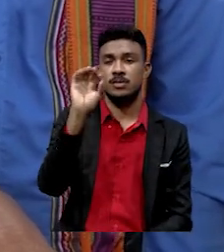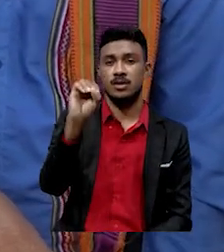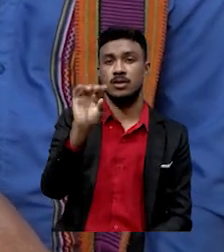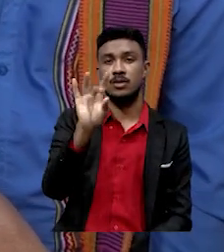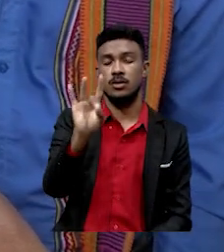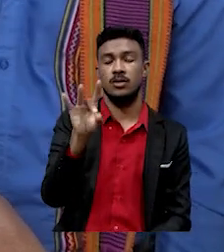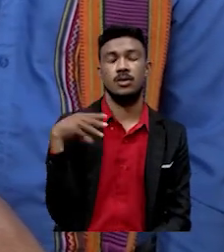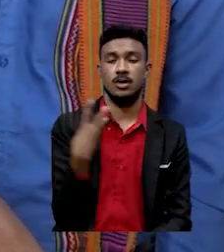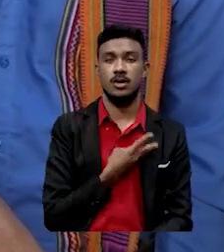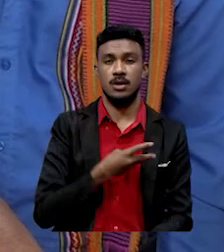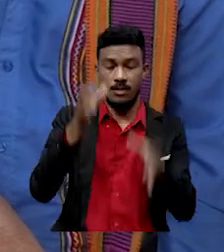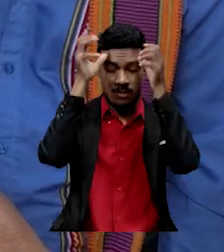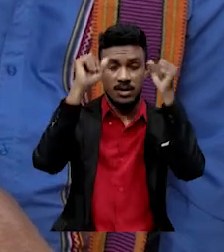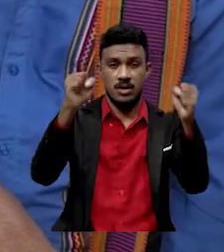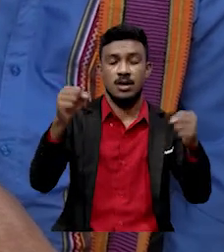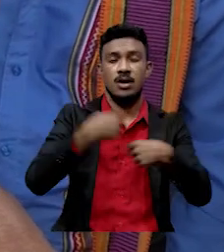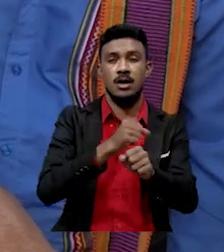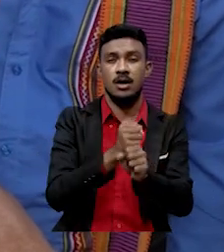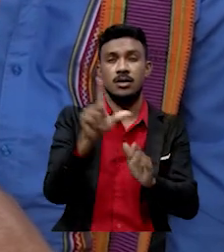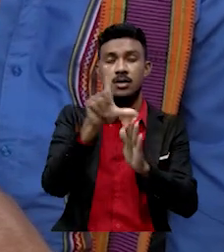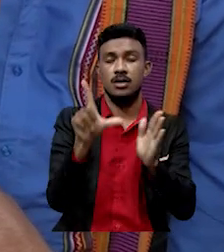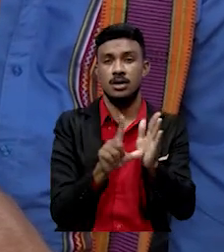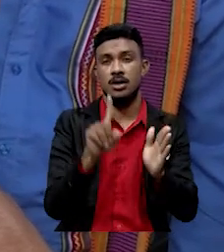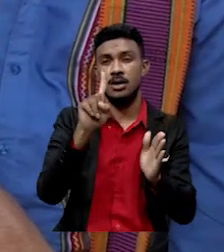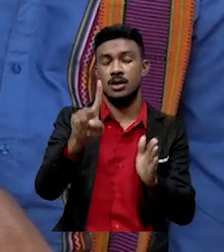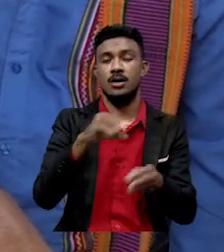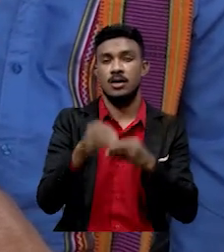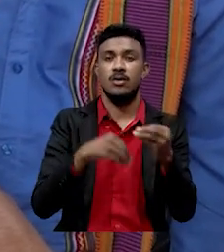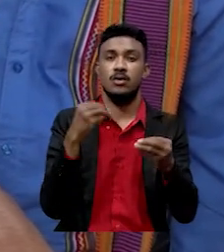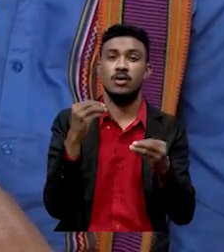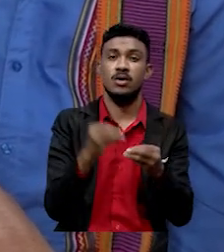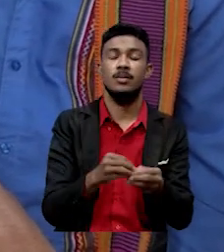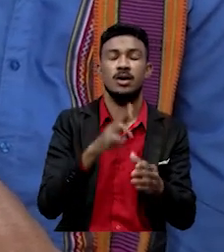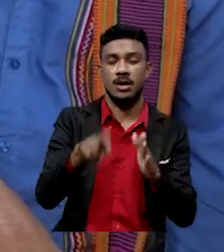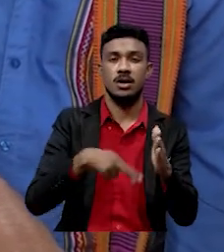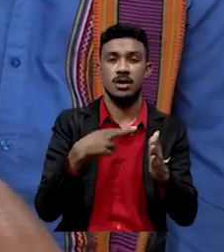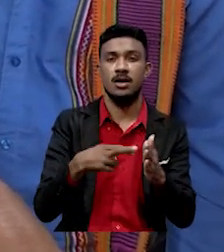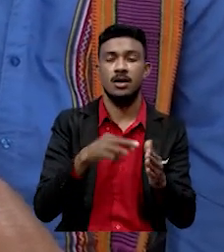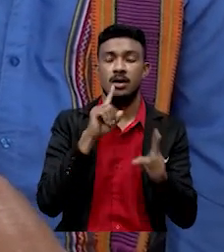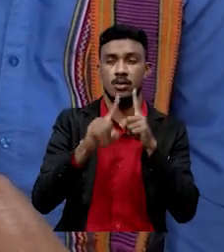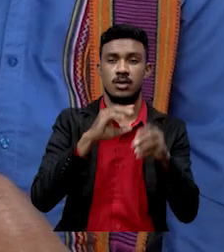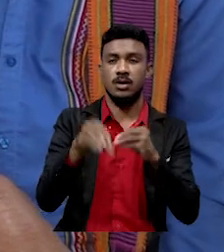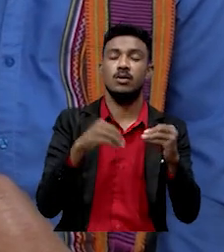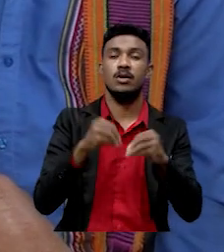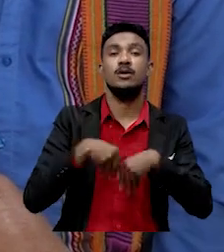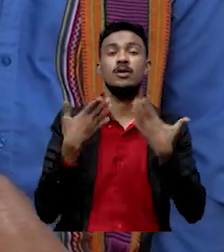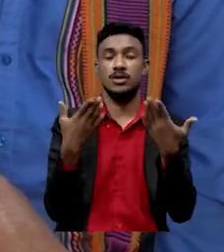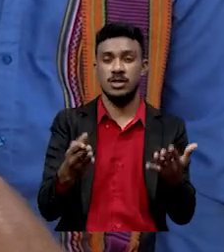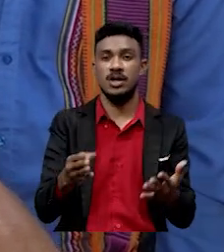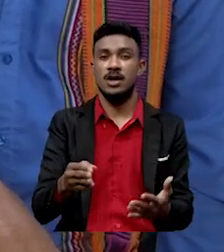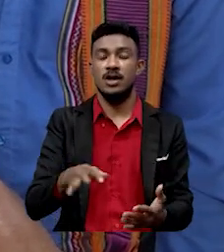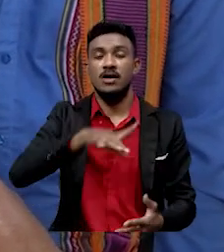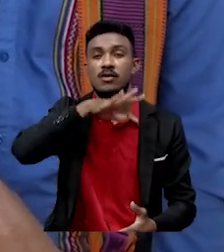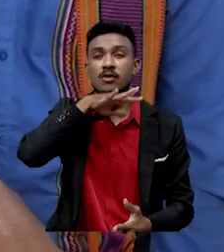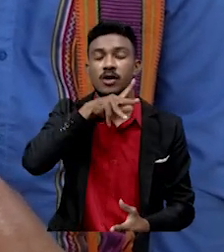Então, o presidente promulga decreto-lei com a ordem pública na bema colhemos com a ba oinsa lixo ne tukhira